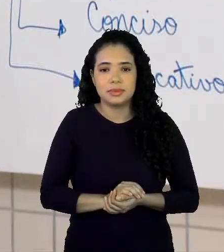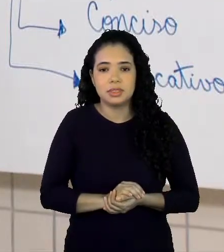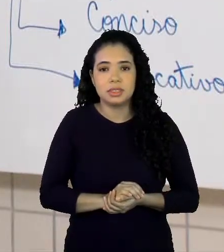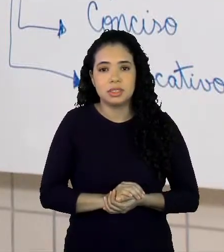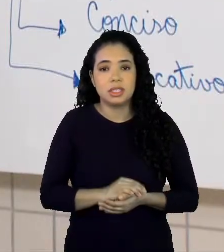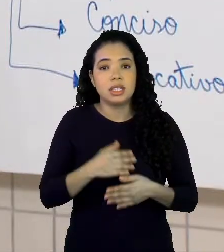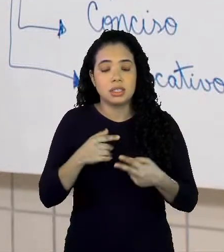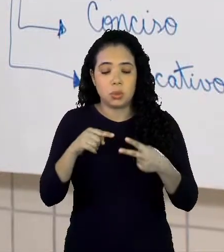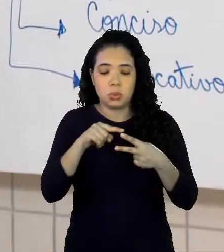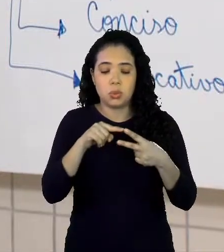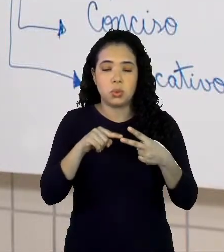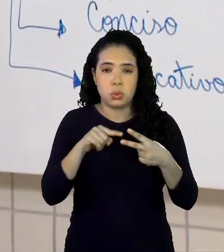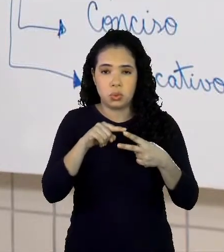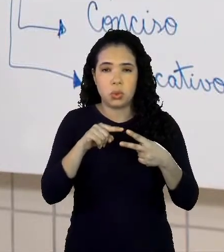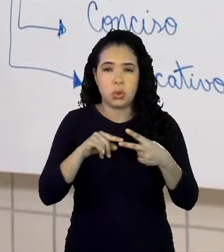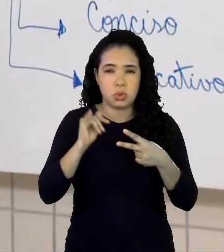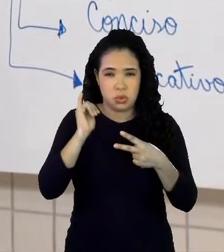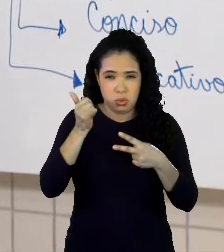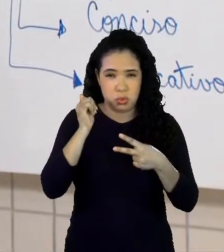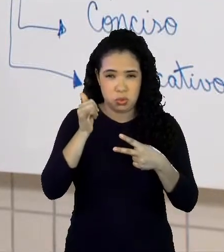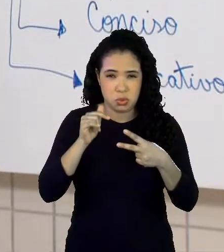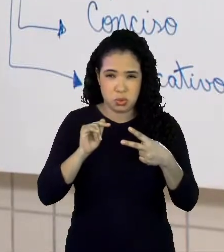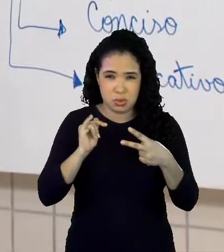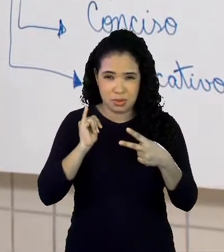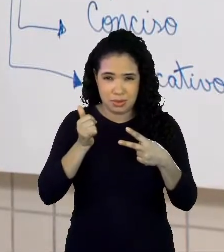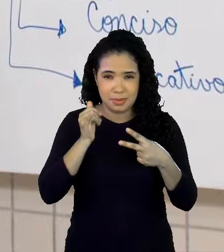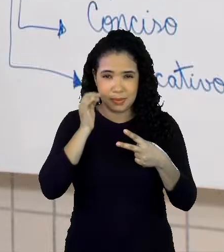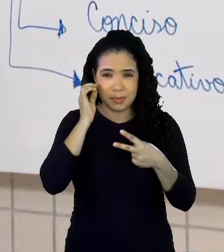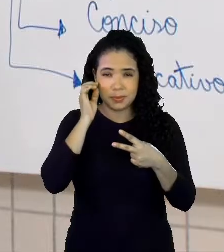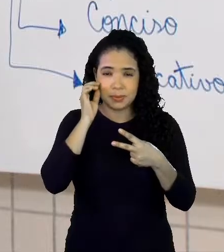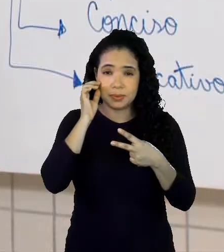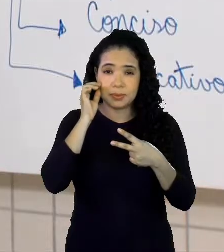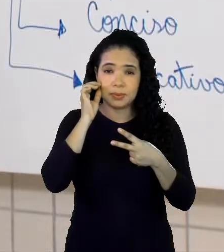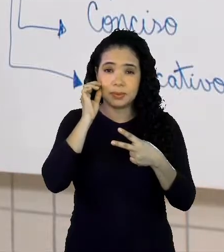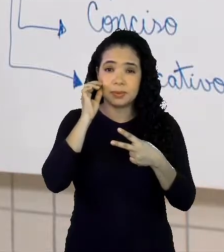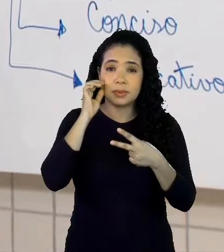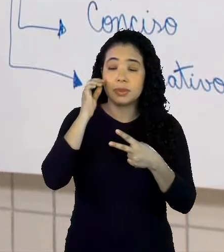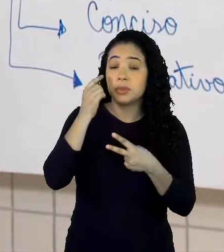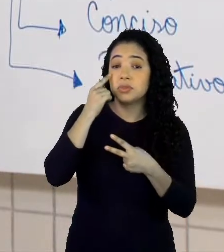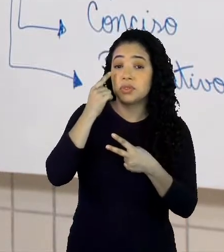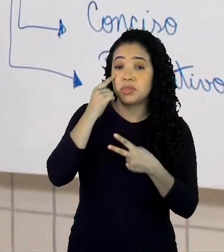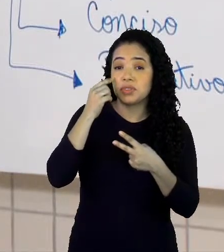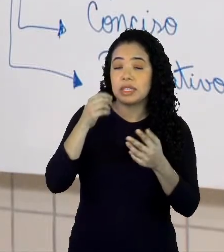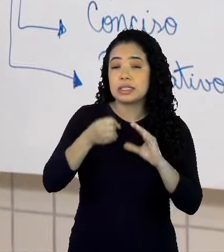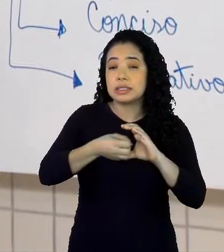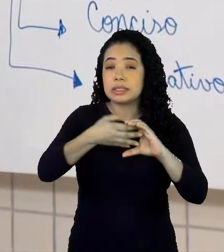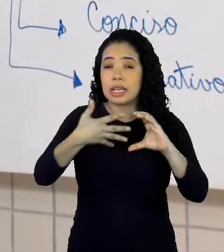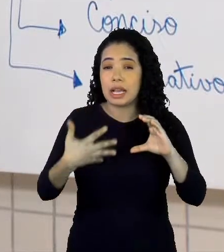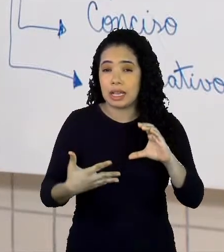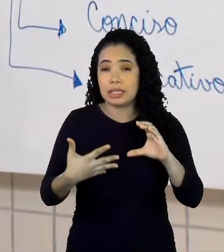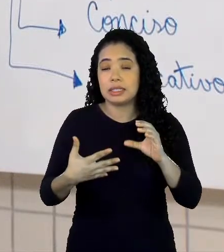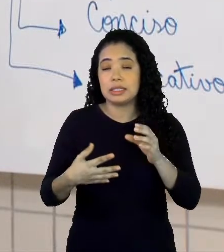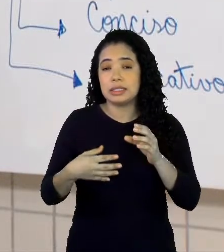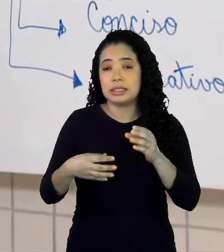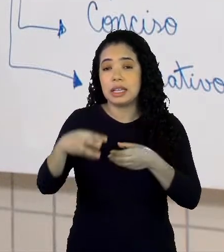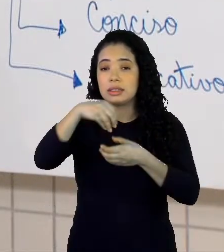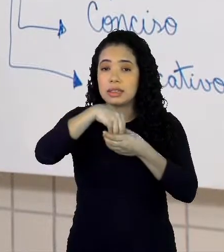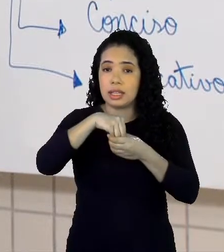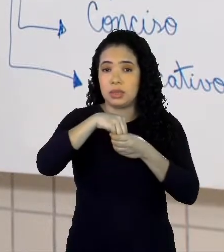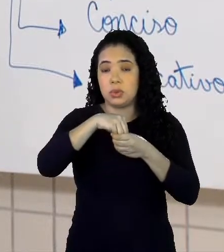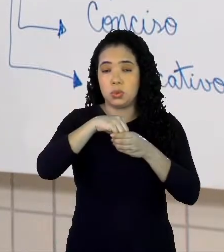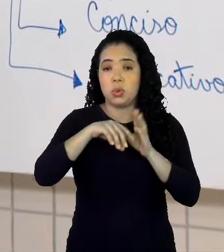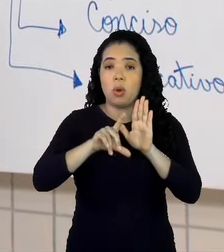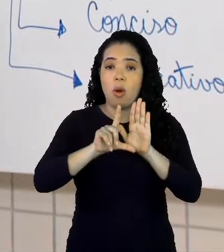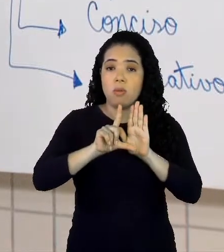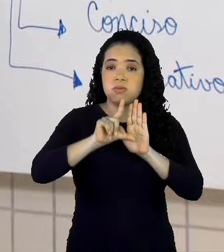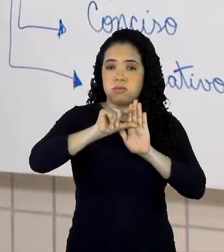dois mini-contos que nós vimos aí, que nós lemos, vamos ver quais são as características dos mini-contos. Além